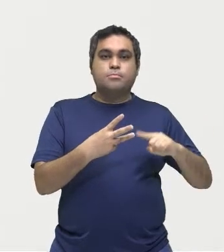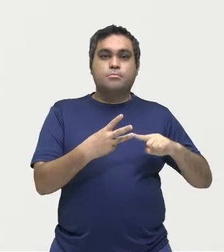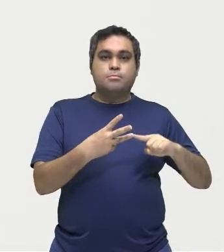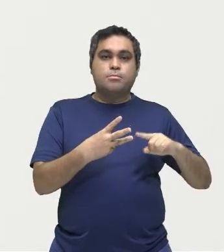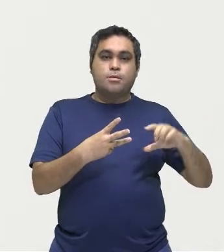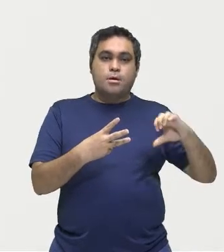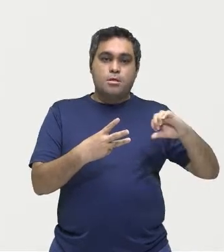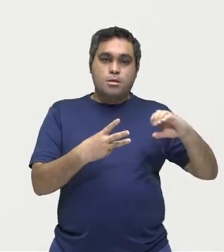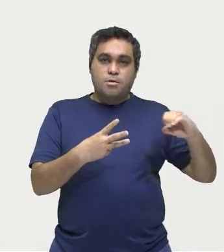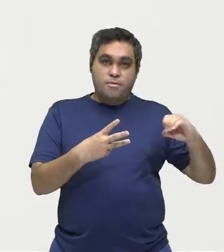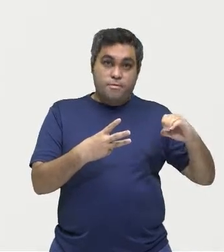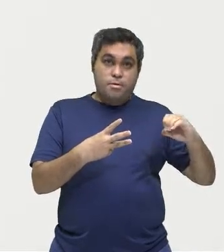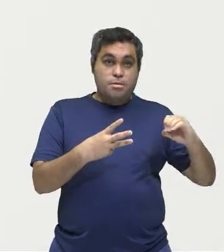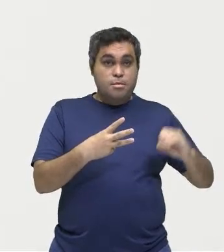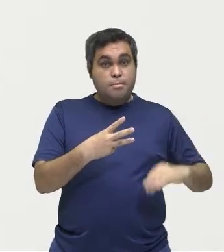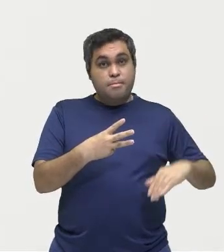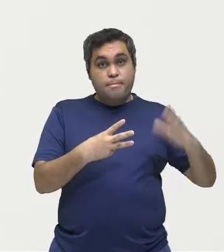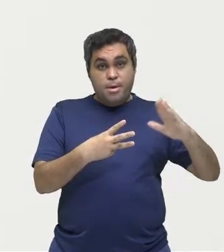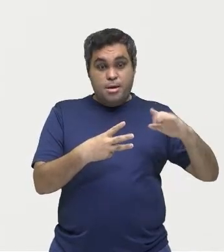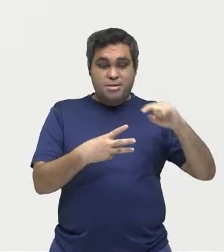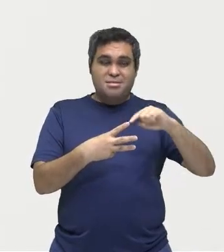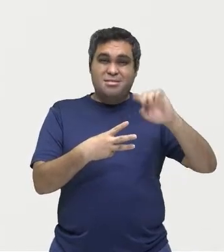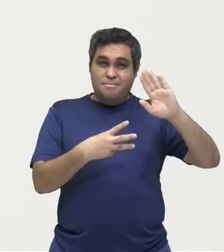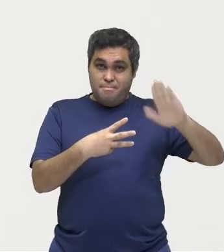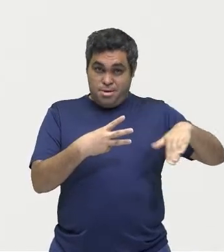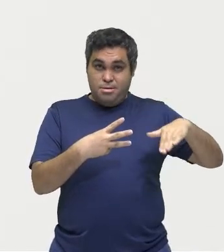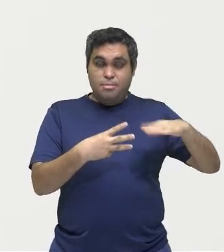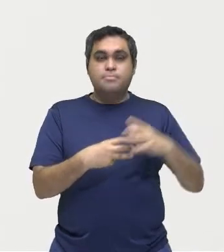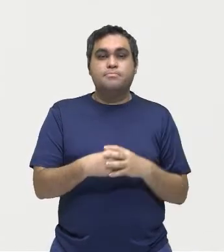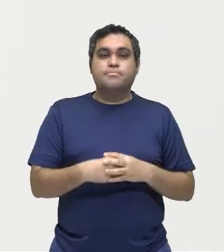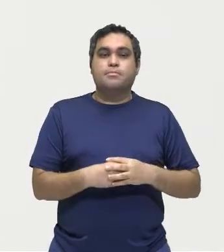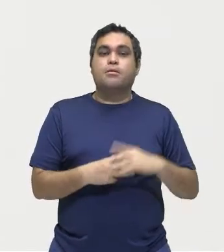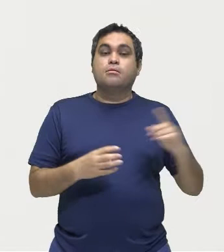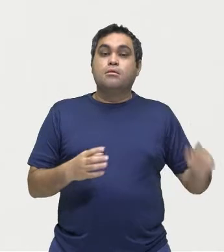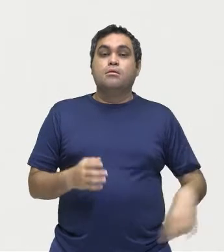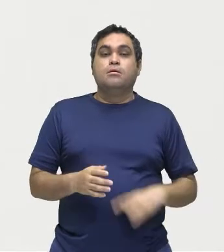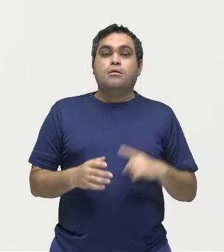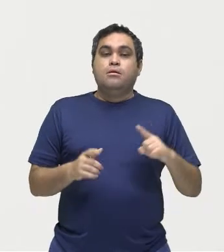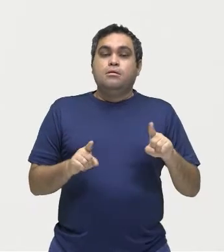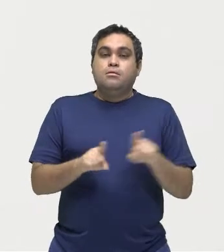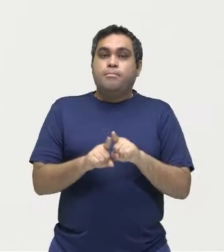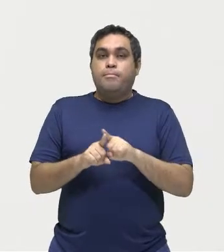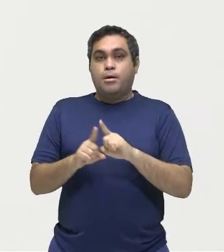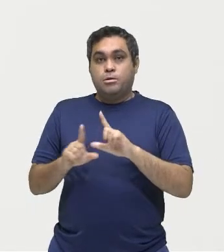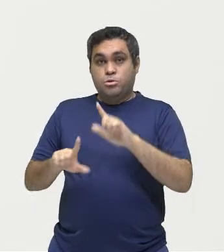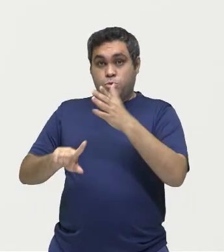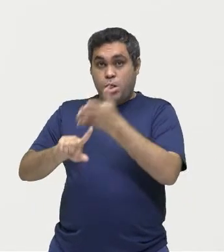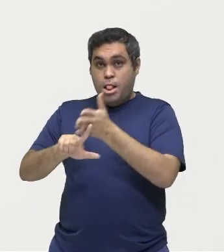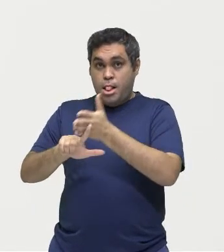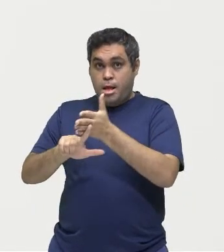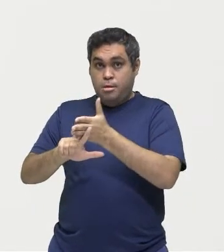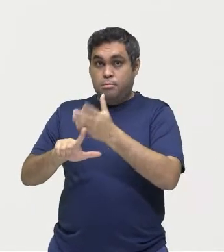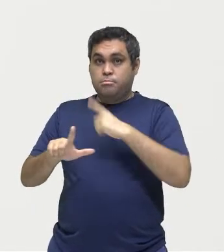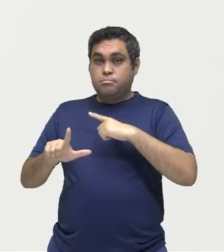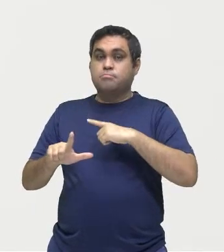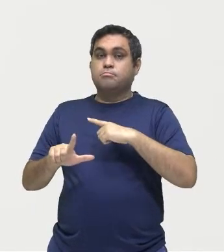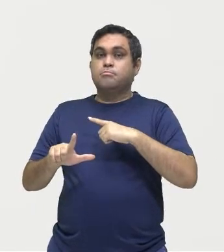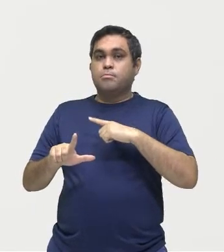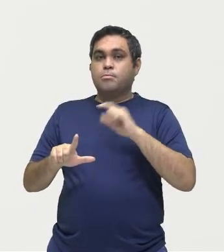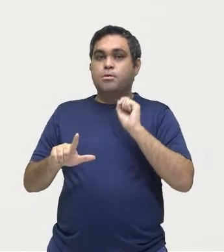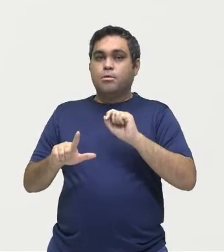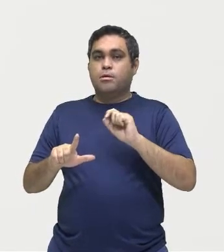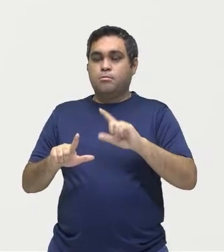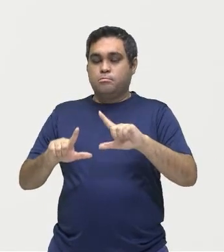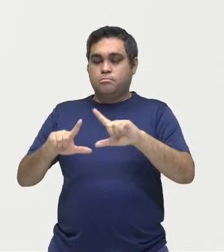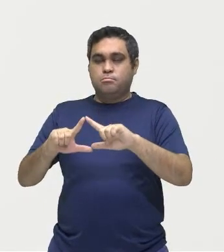que 90 graus. Já as possíveis classificações que envolvem os lados são o escaleno, né, que possui